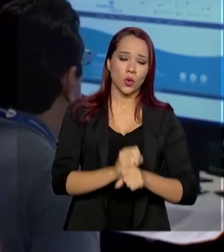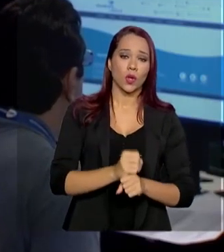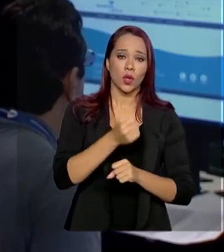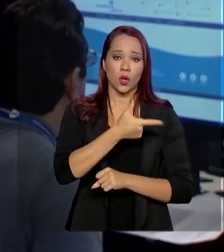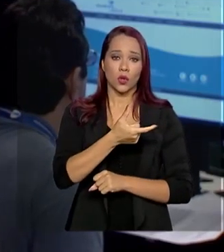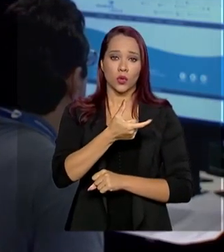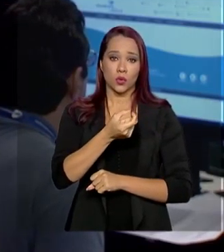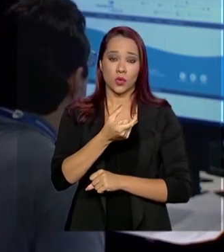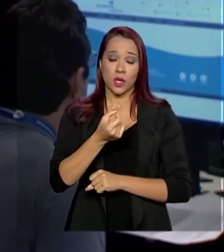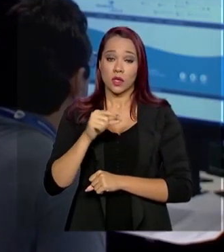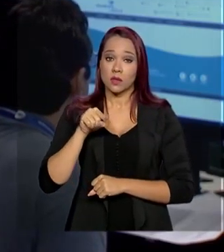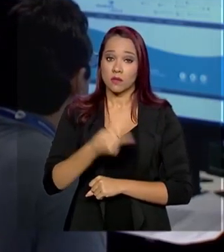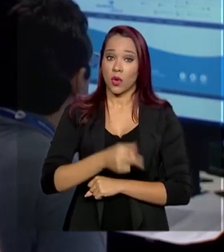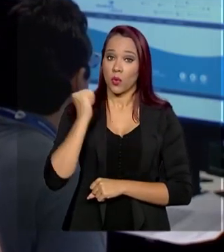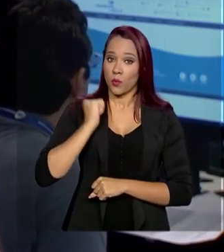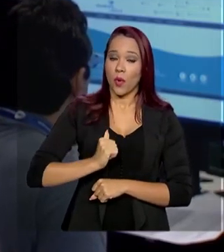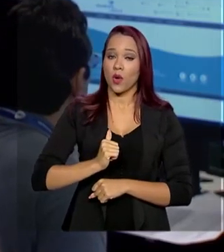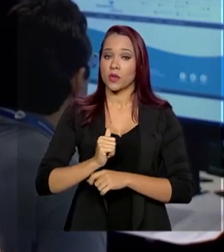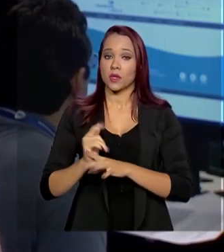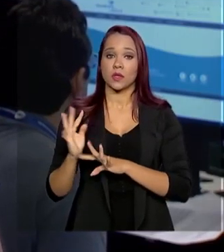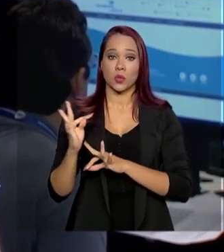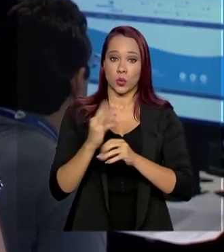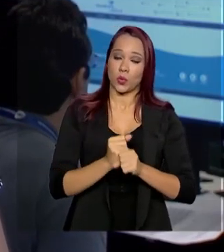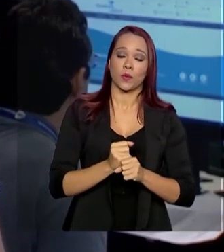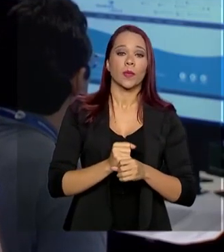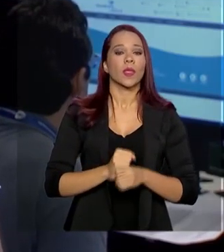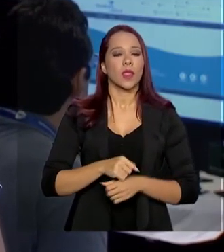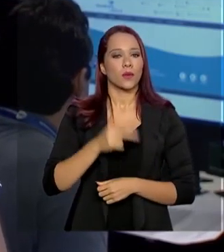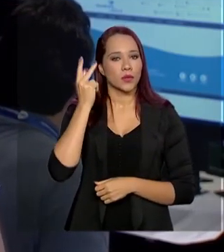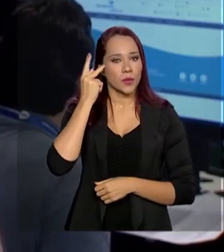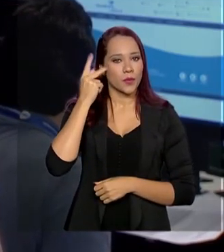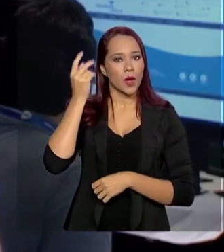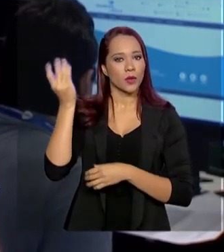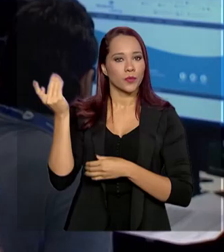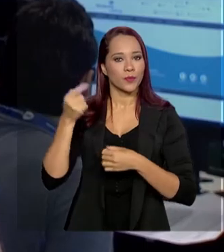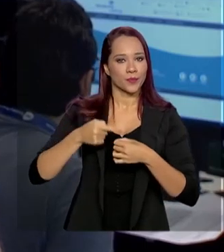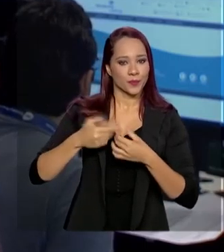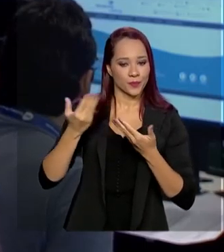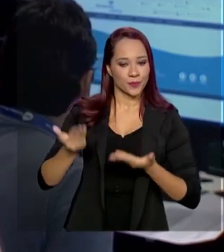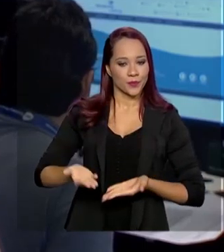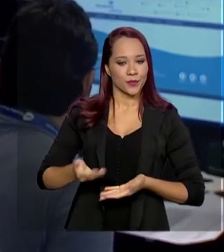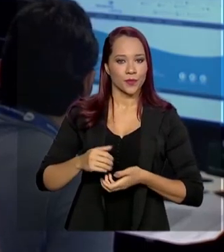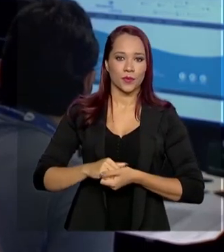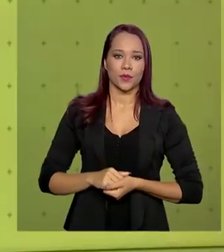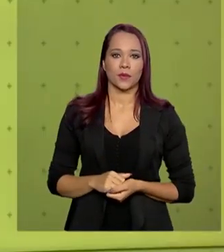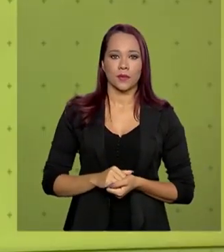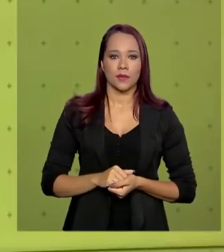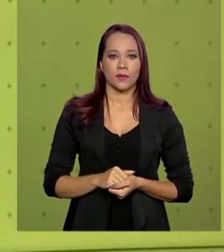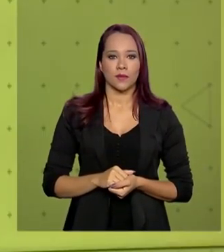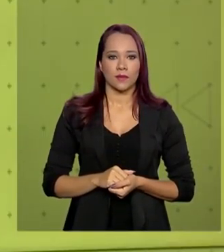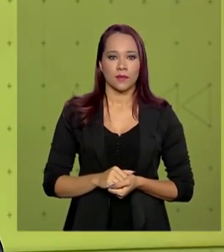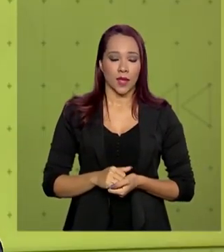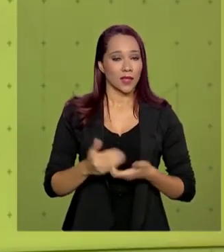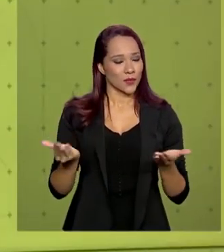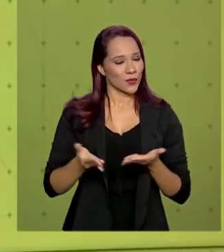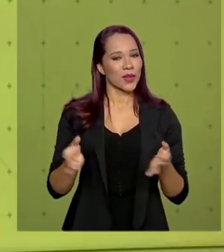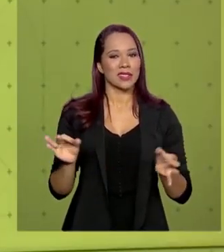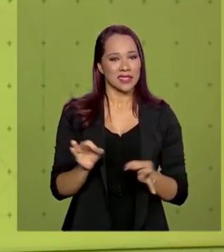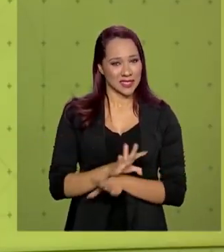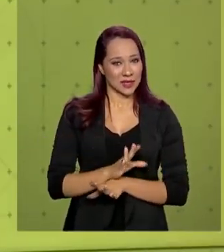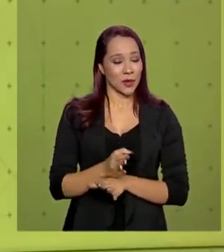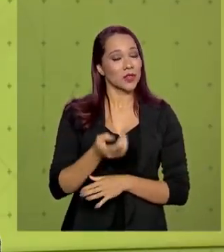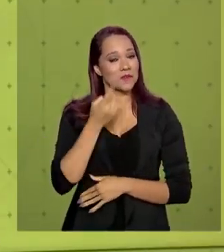de 200 mil bolsas integrais ou parciais de são paulo raquel certos para o governo agora o que a